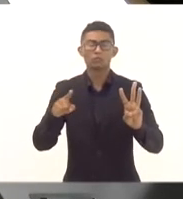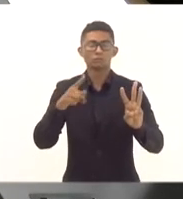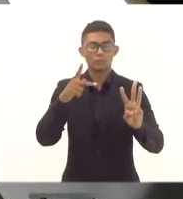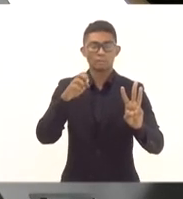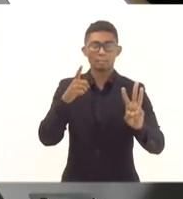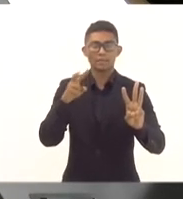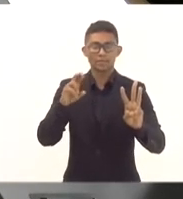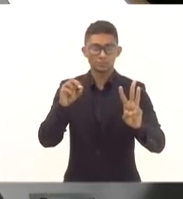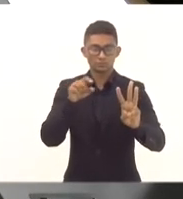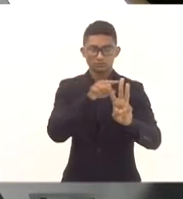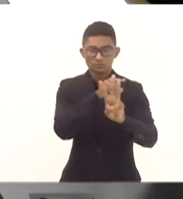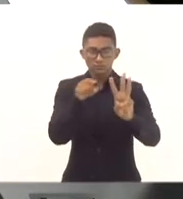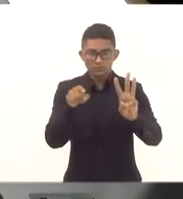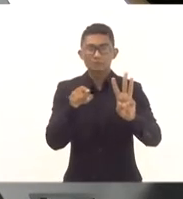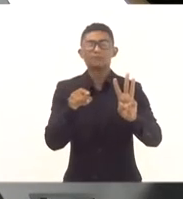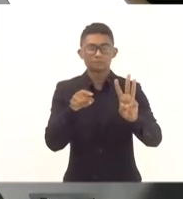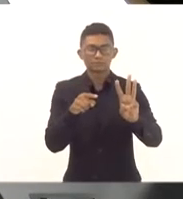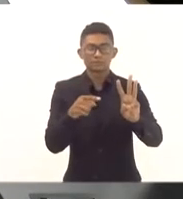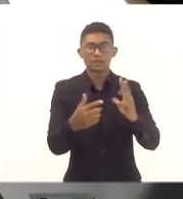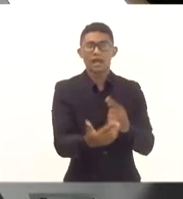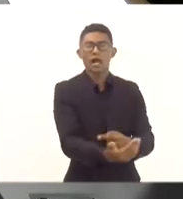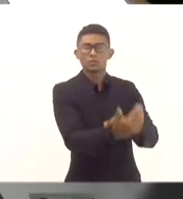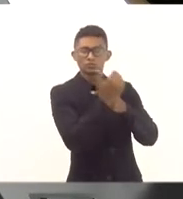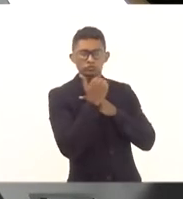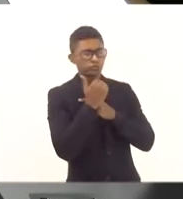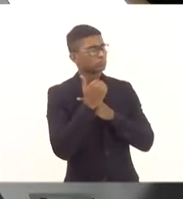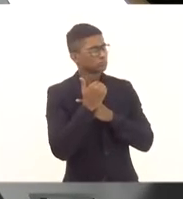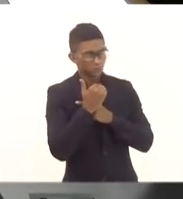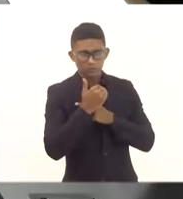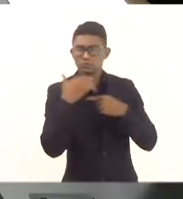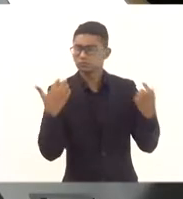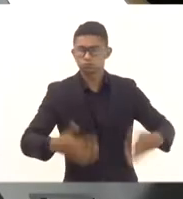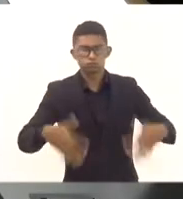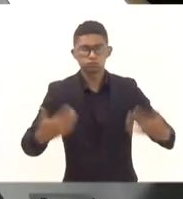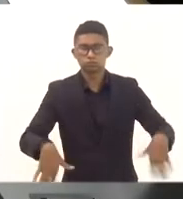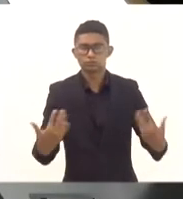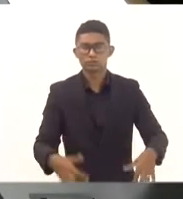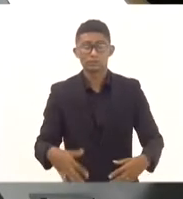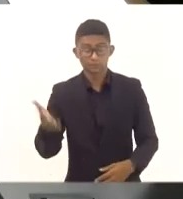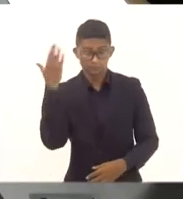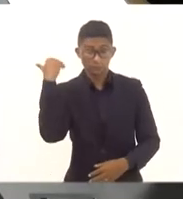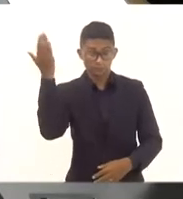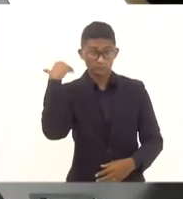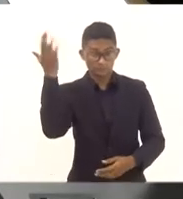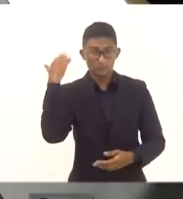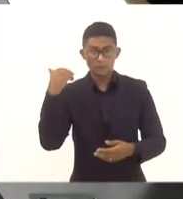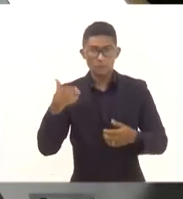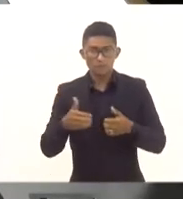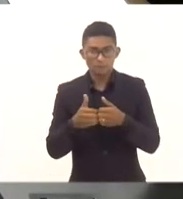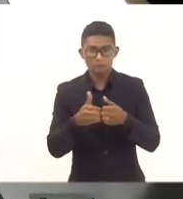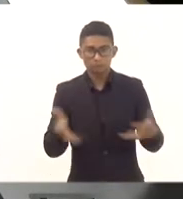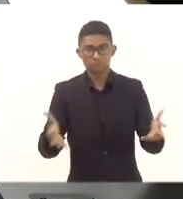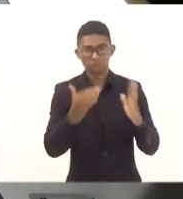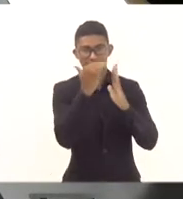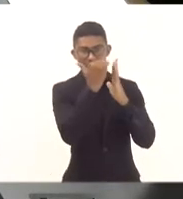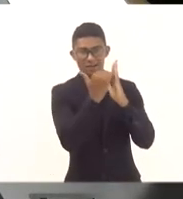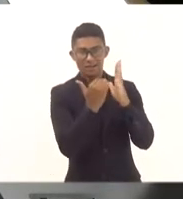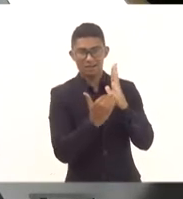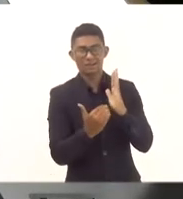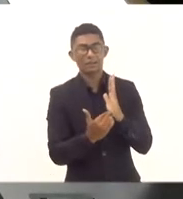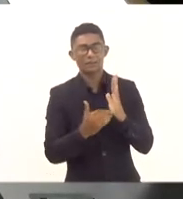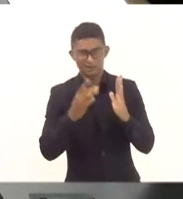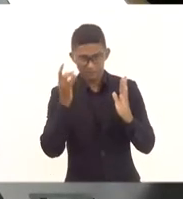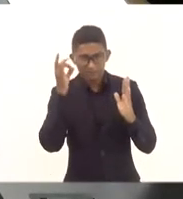que nos ajudaram bastante né o início ouro para gente realizar a implementação desse programa não foi nada